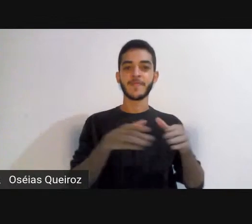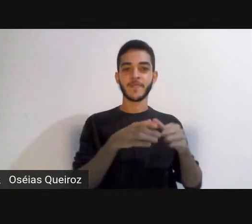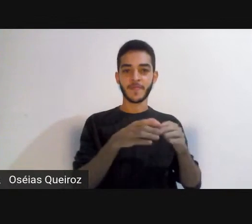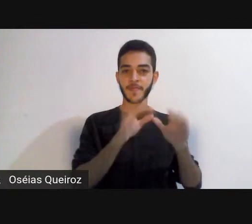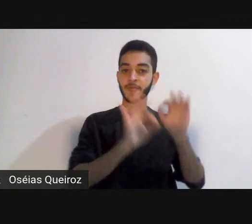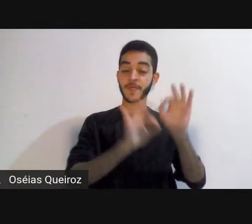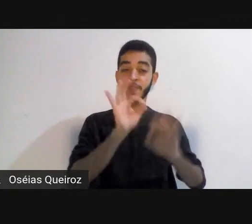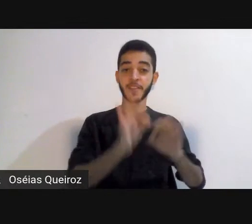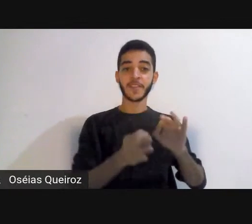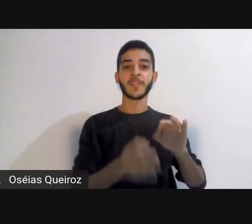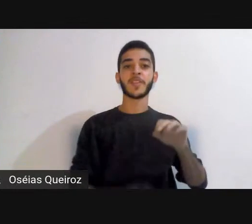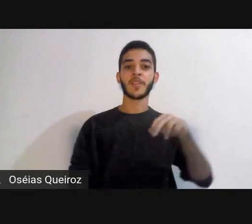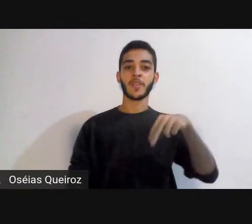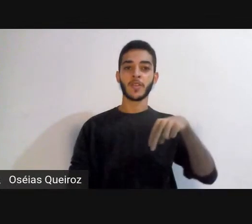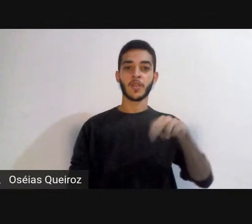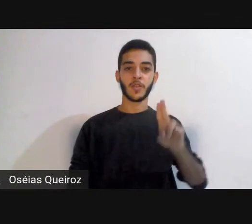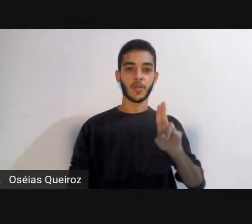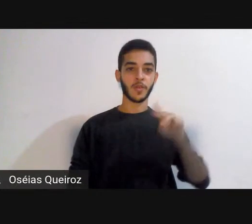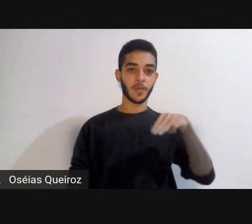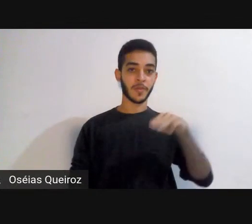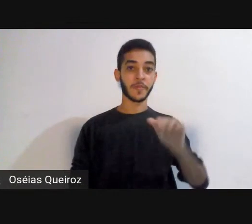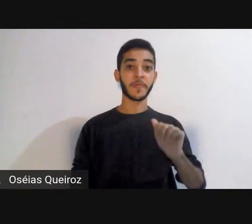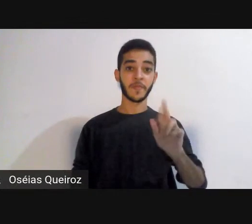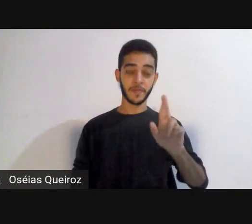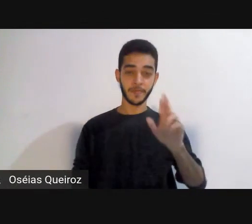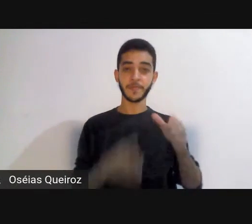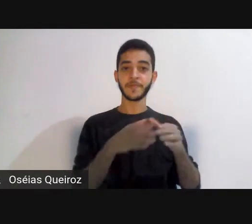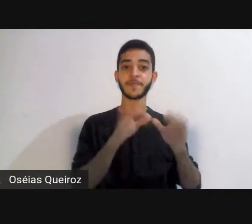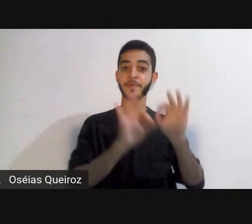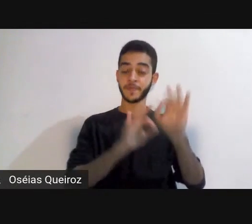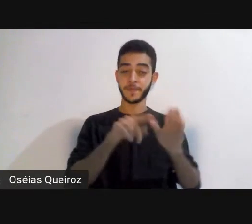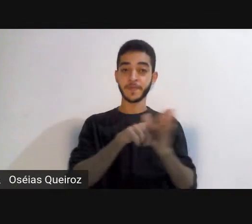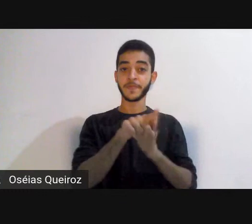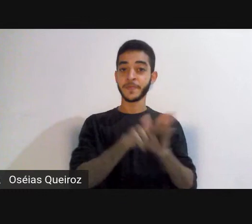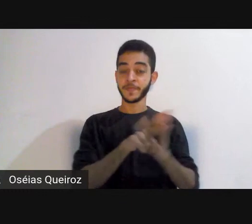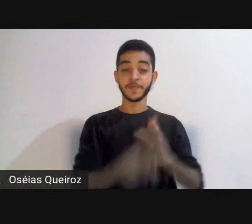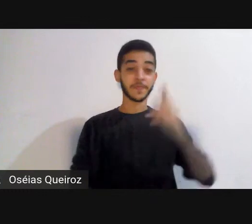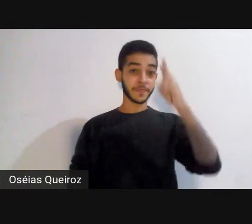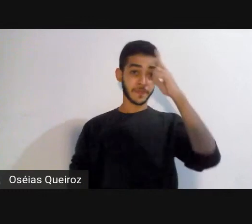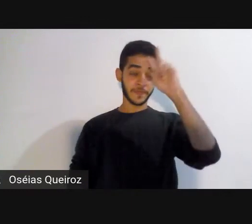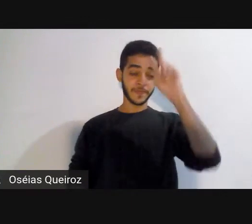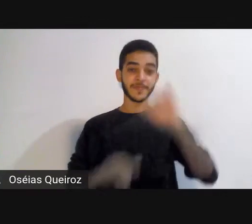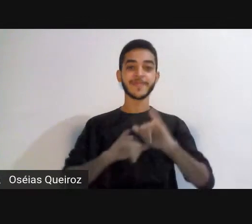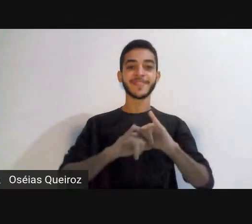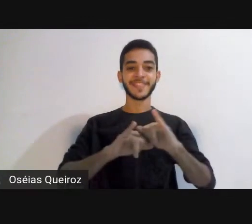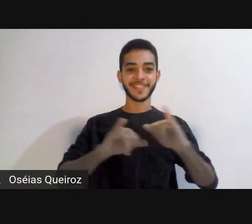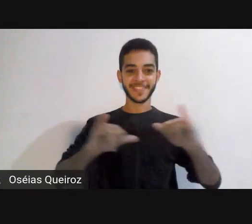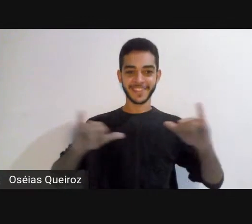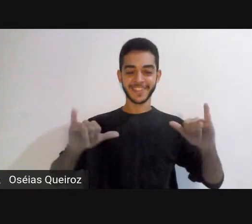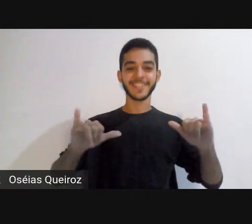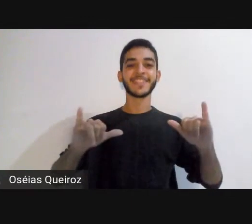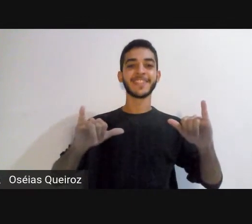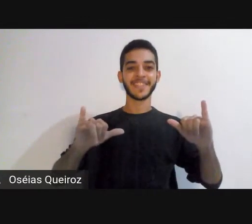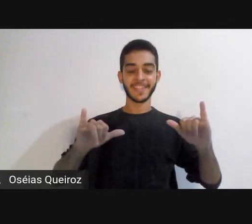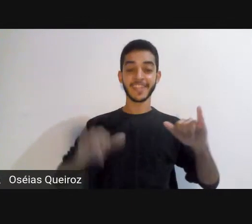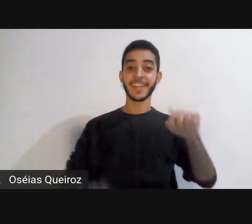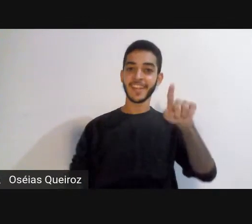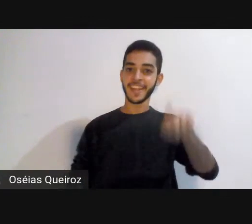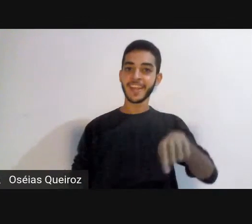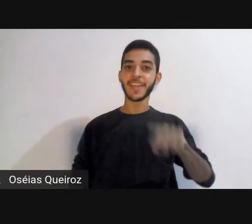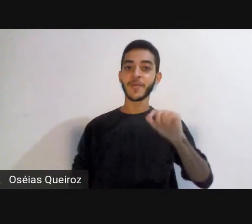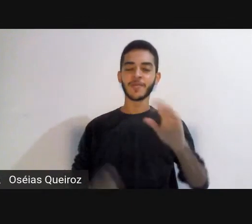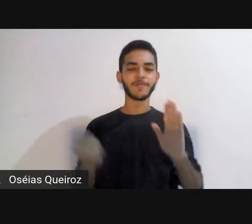Maricultura do nosso campus Unumar. Esse evento, vale lembrar, também serve como